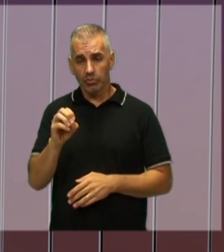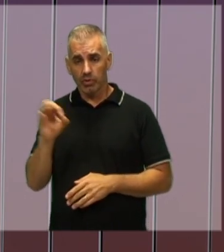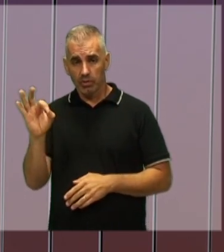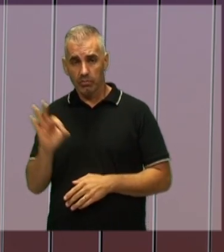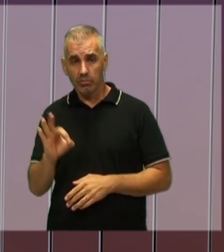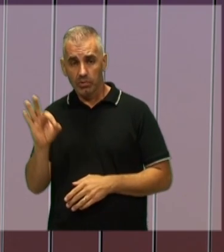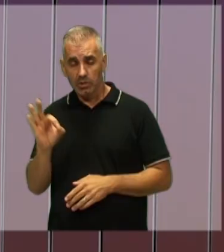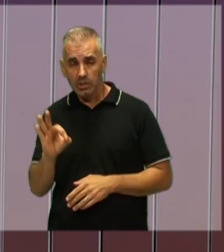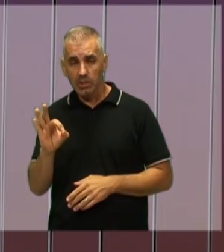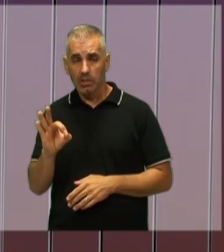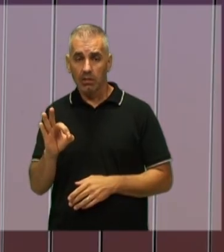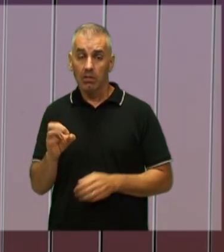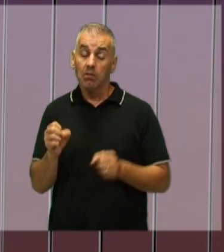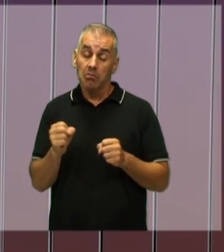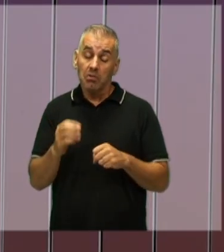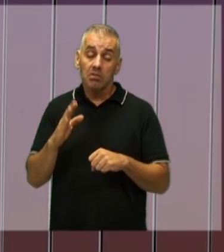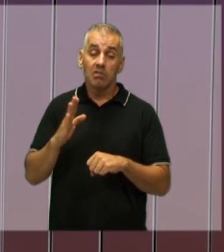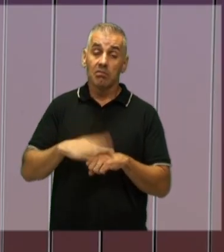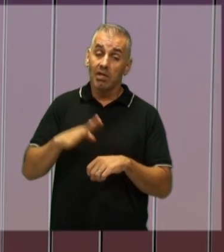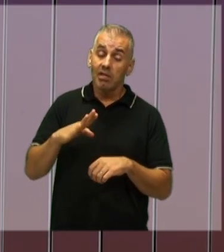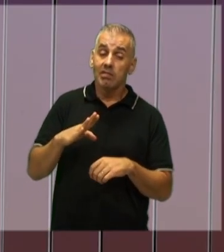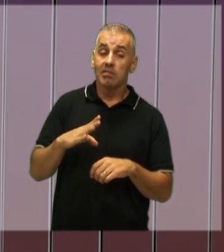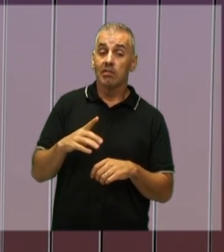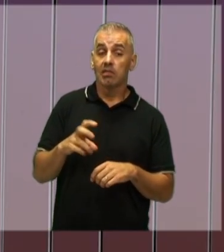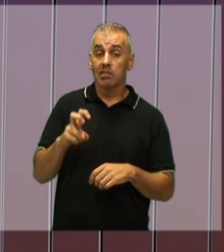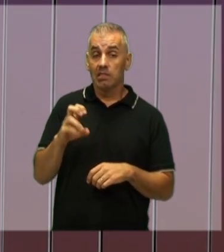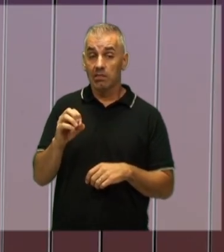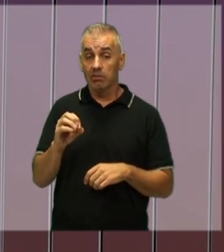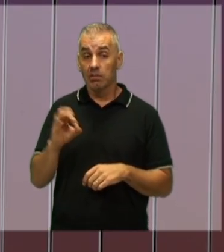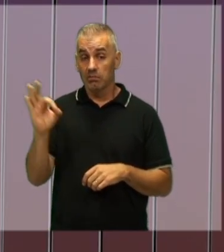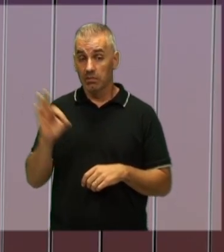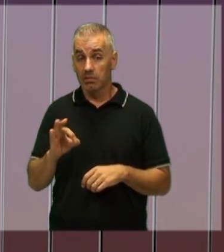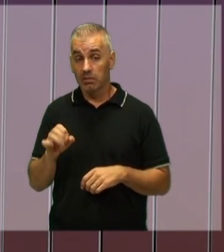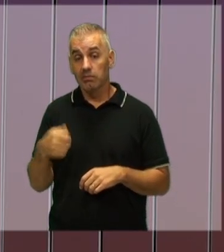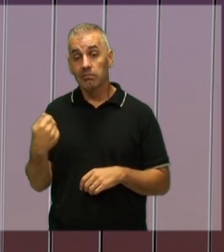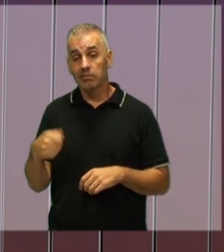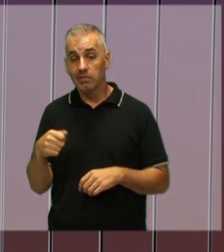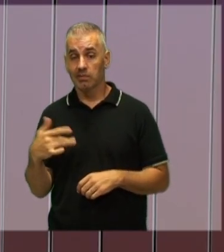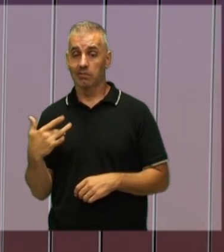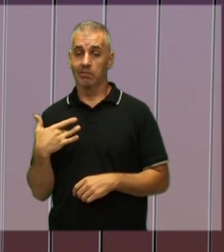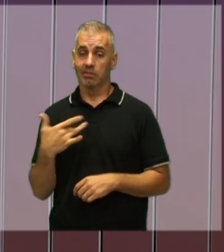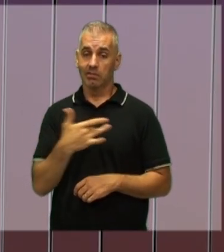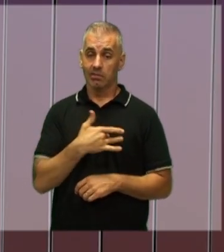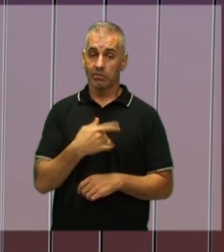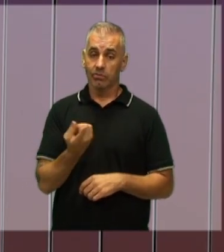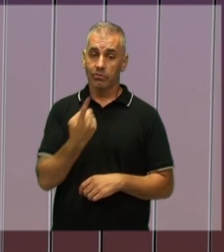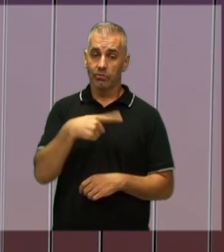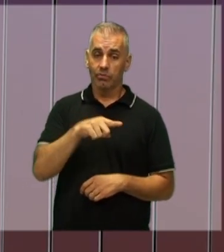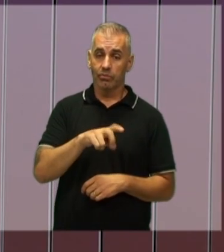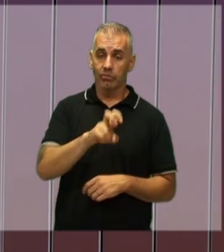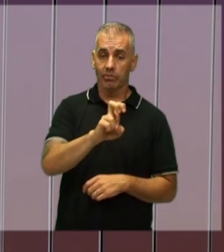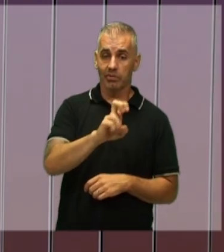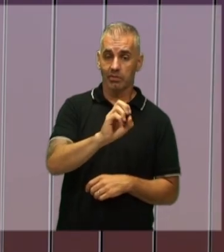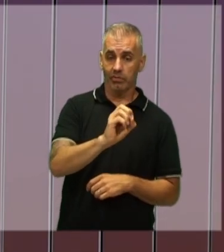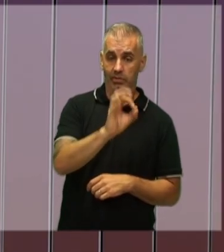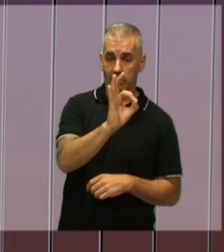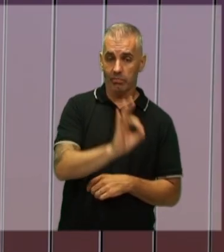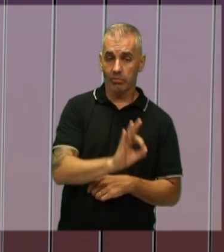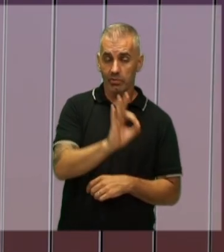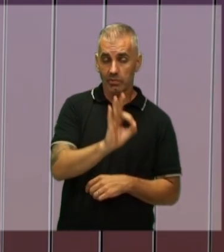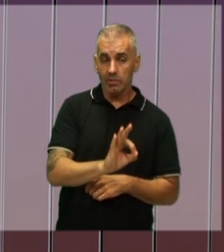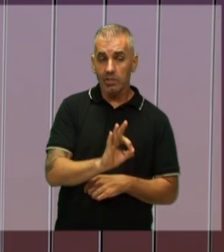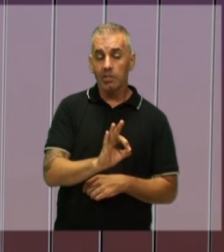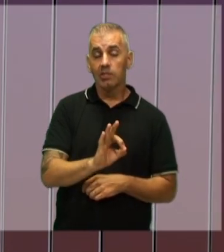pode ser mais, mas no mínimo 50% tem que ser para a saúde, e aí o outro 50%, né,